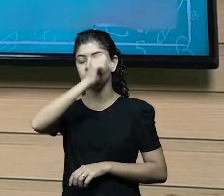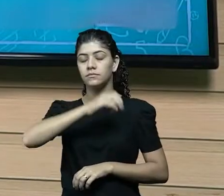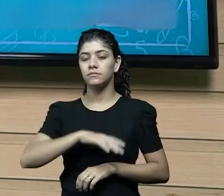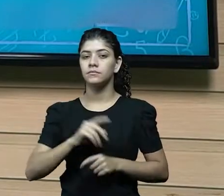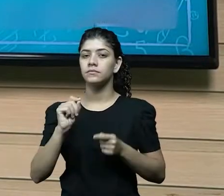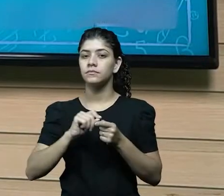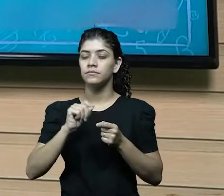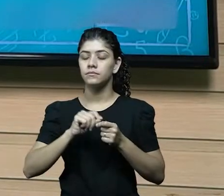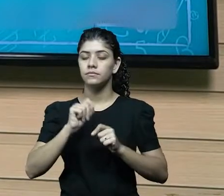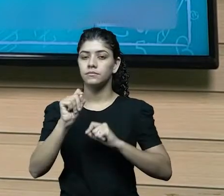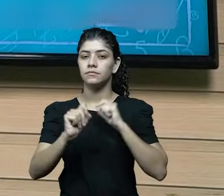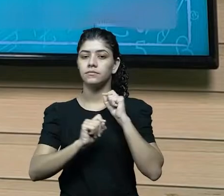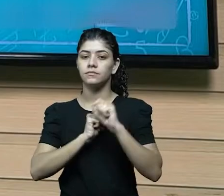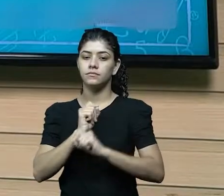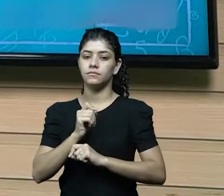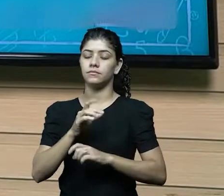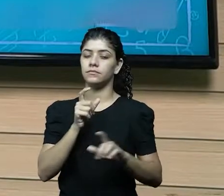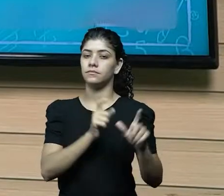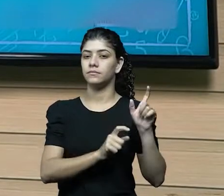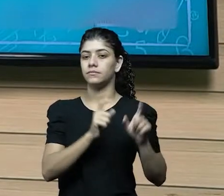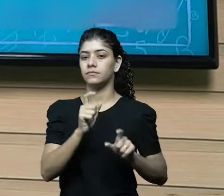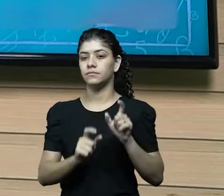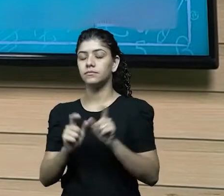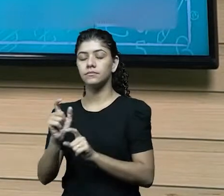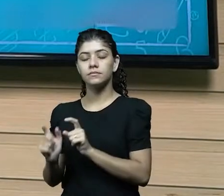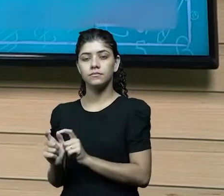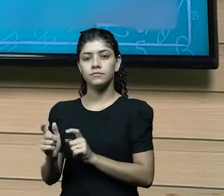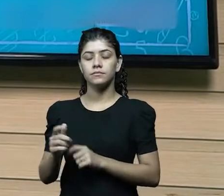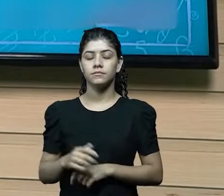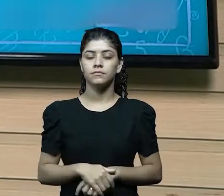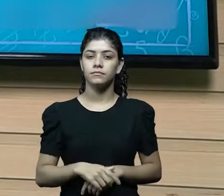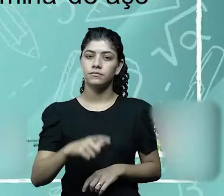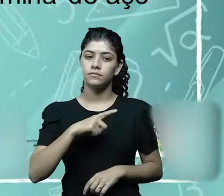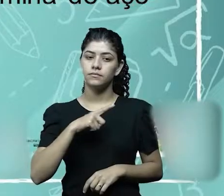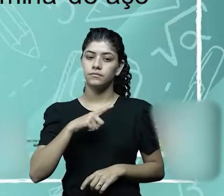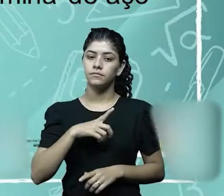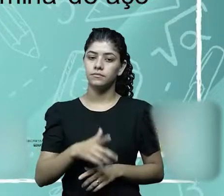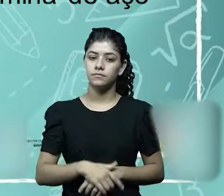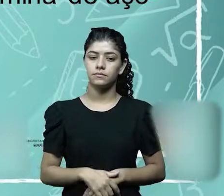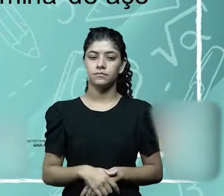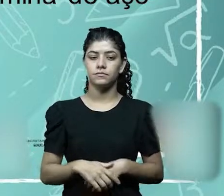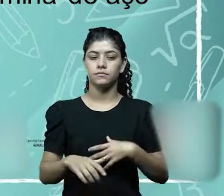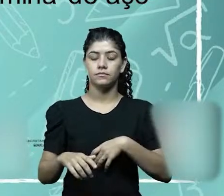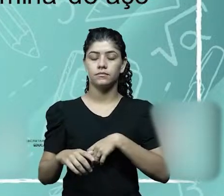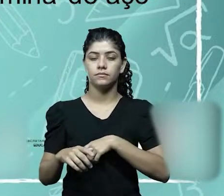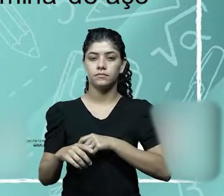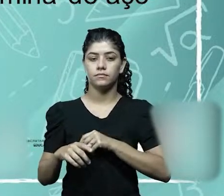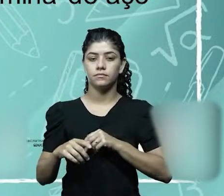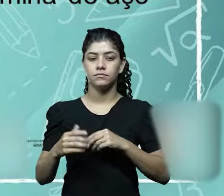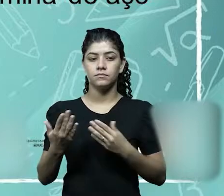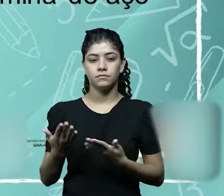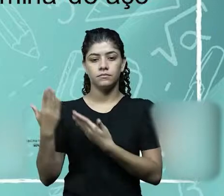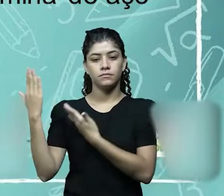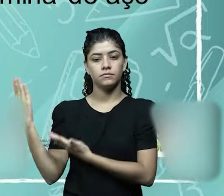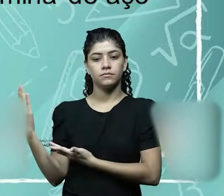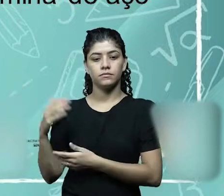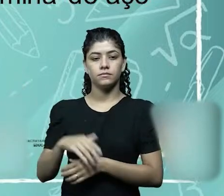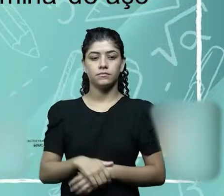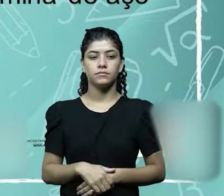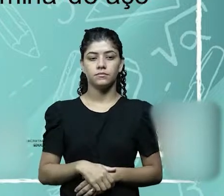as medidas com cada um desses instrumentos de medição. Régua graduada, metro e